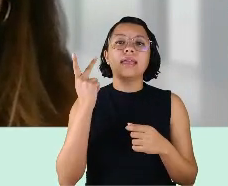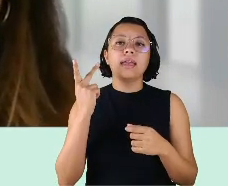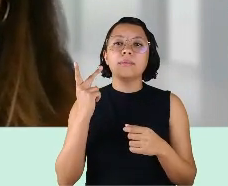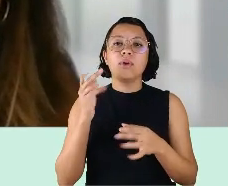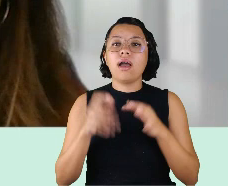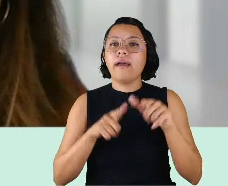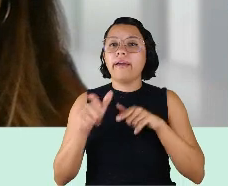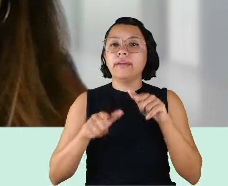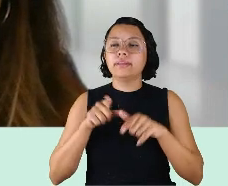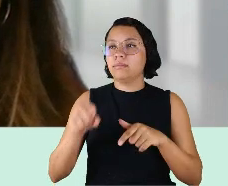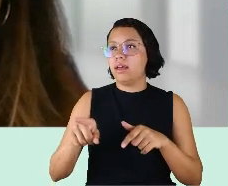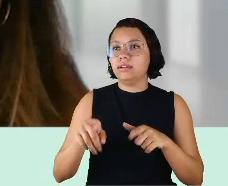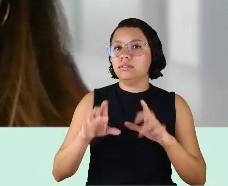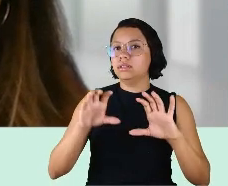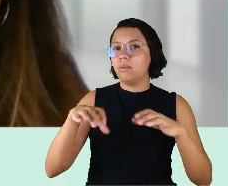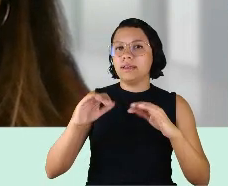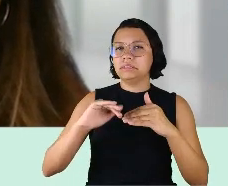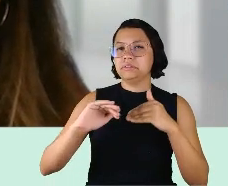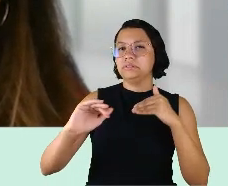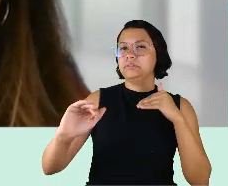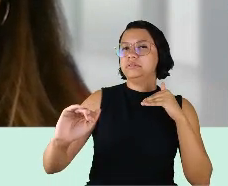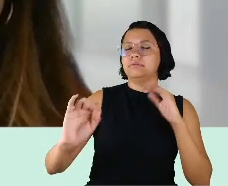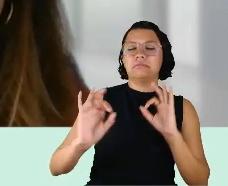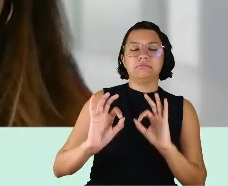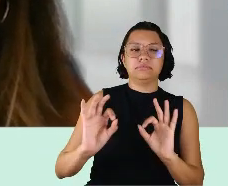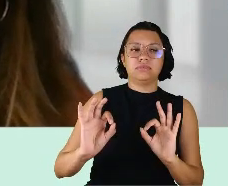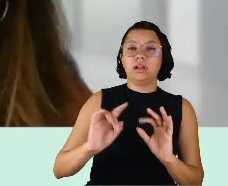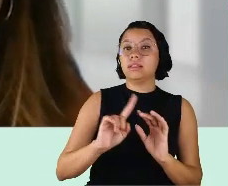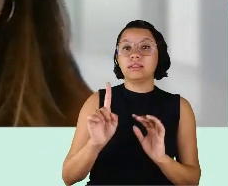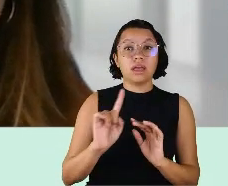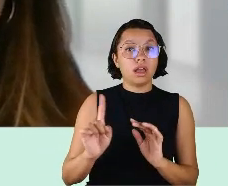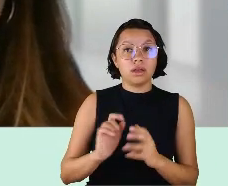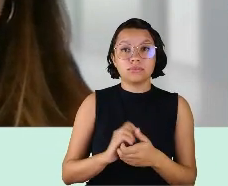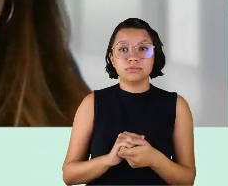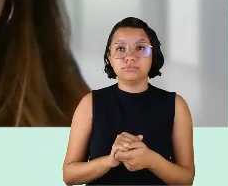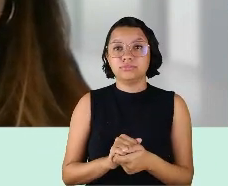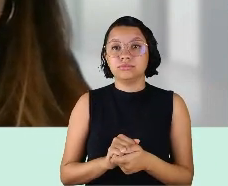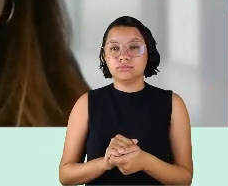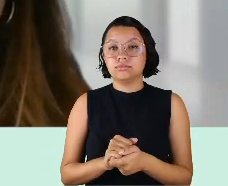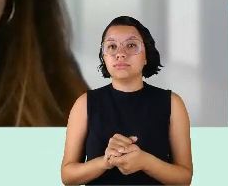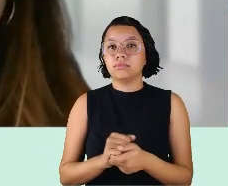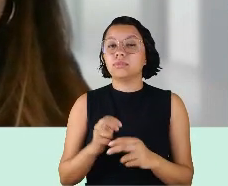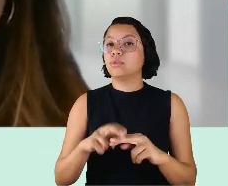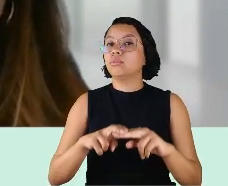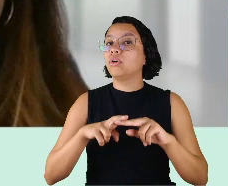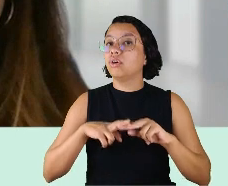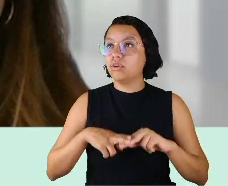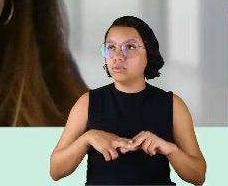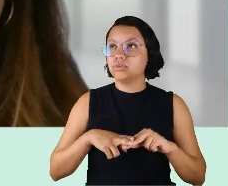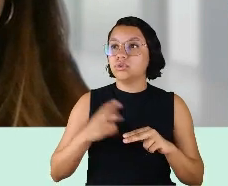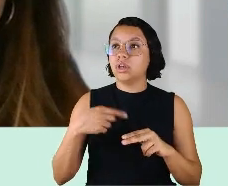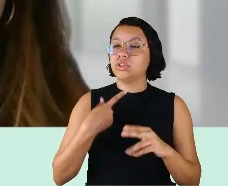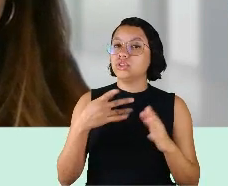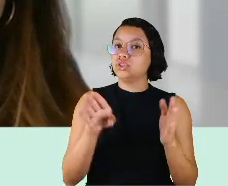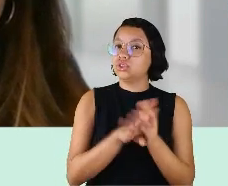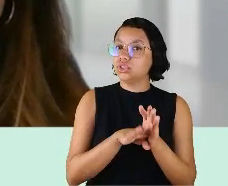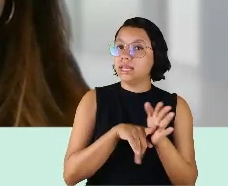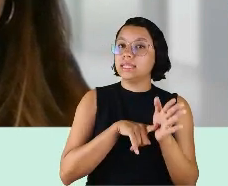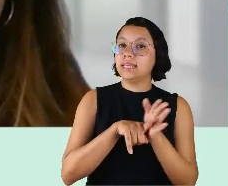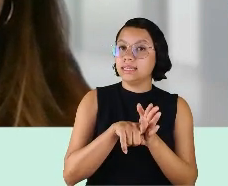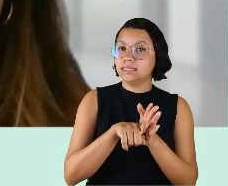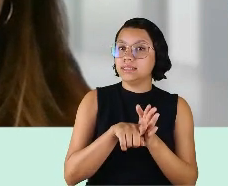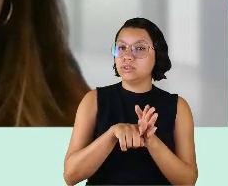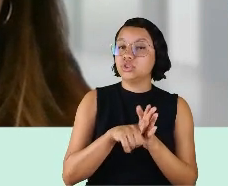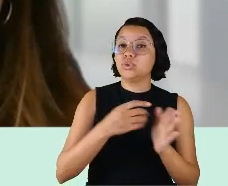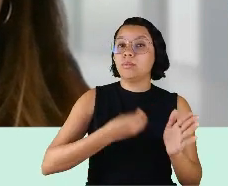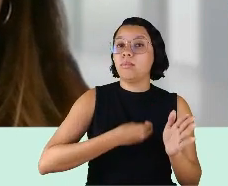trabalha ali. Não é assim, fico distante e pronto, não é isso. Por isso que a gente chega na questão